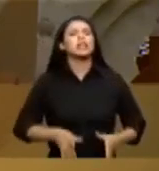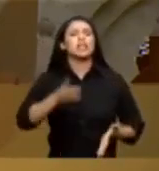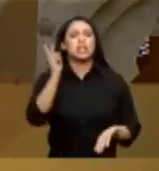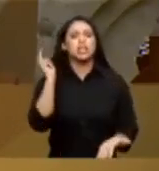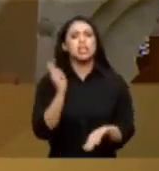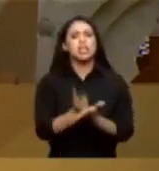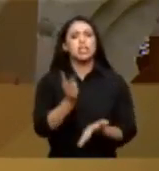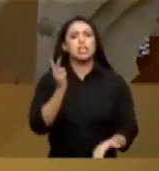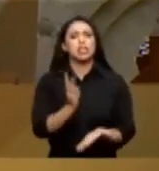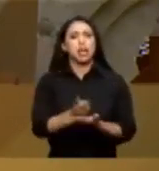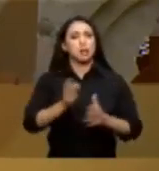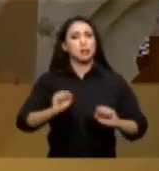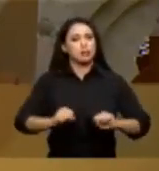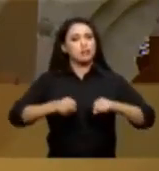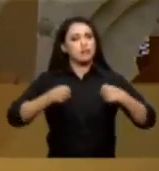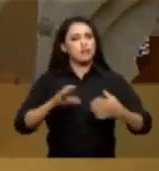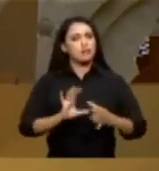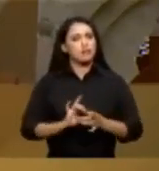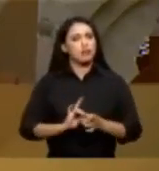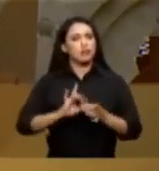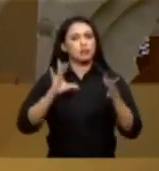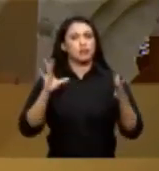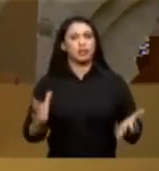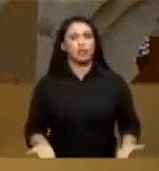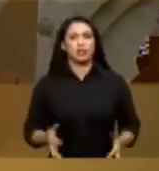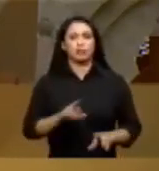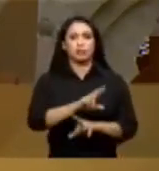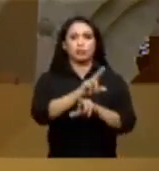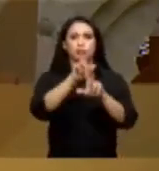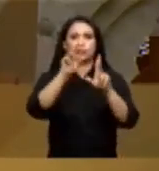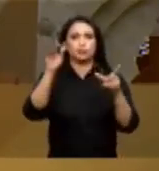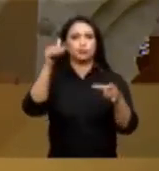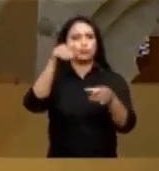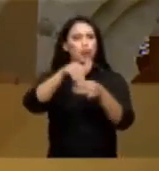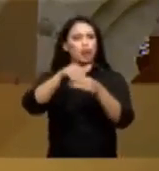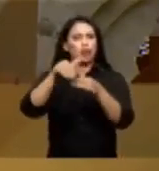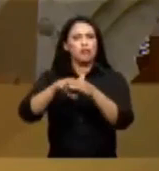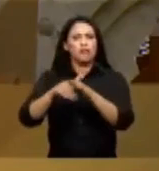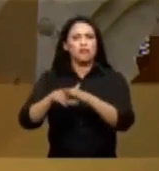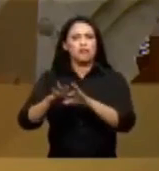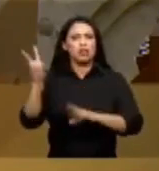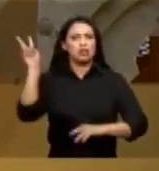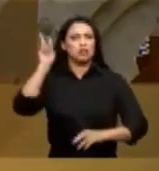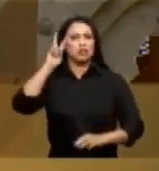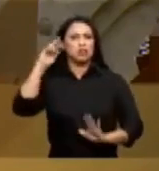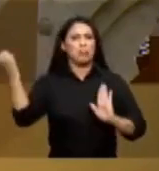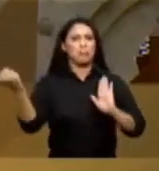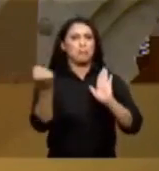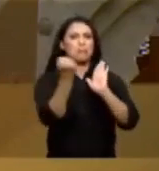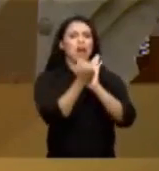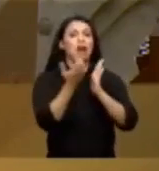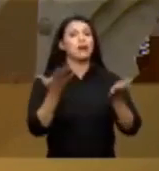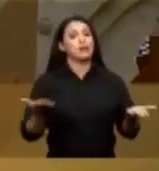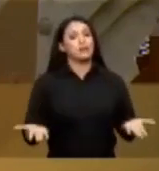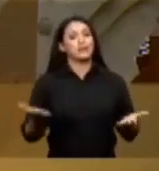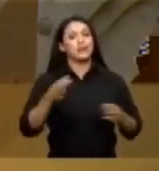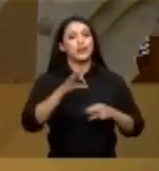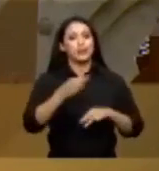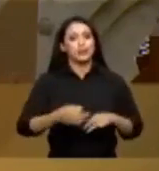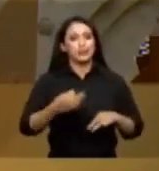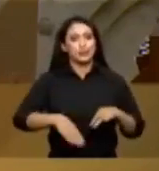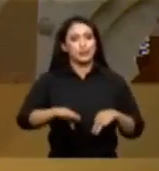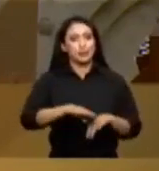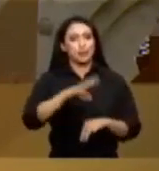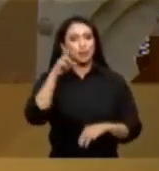sempre em defesa das liberdades. Em inúmeros votos históricos, Vossa Excelência, ministro Celso de Mello, fez